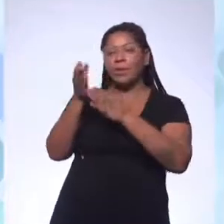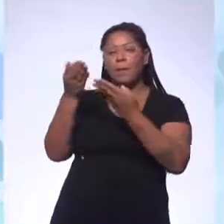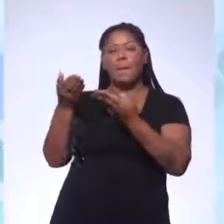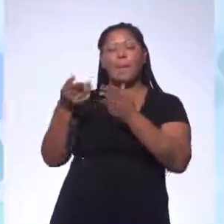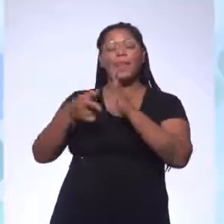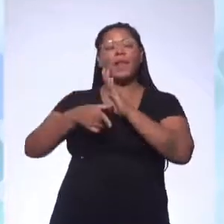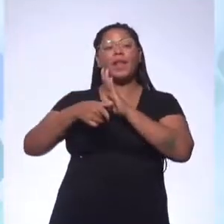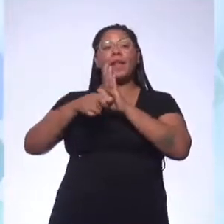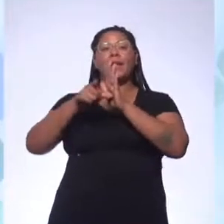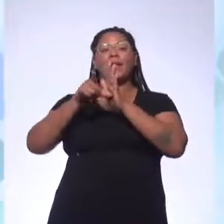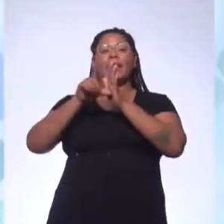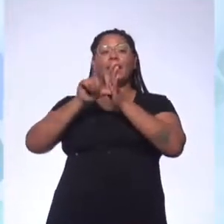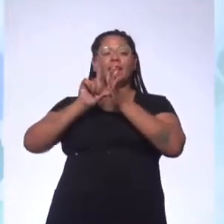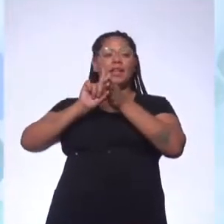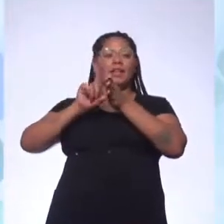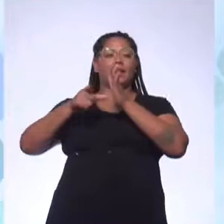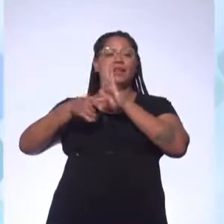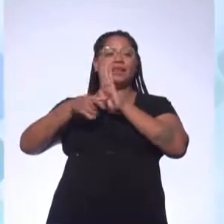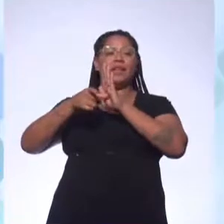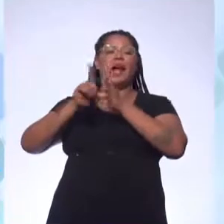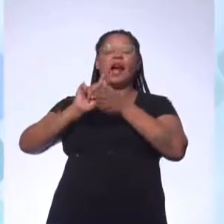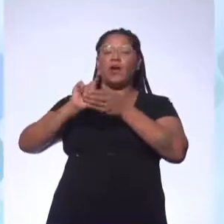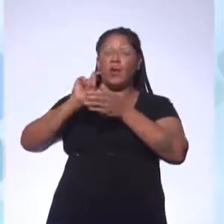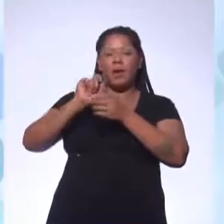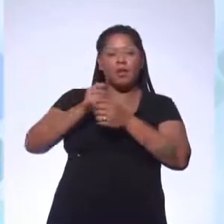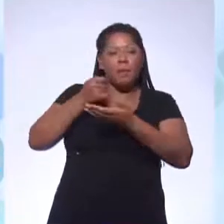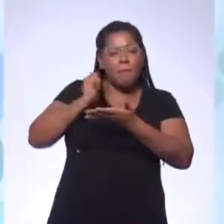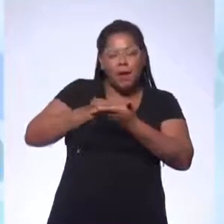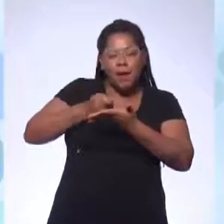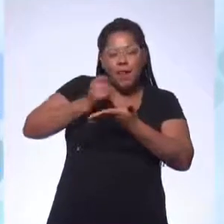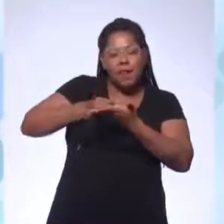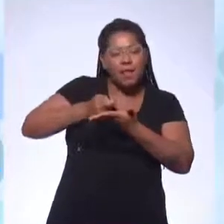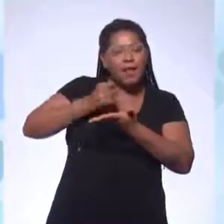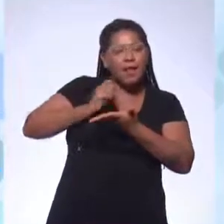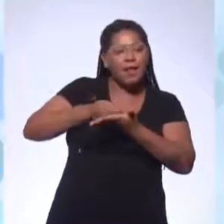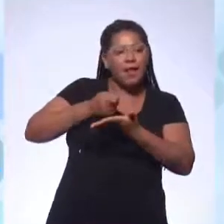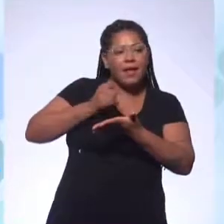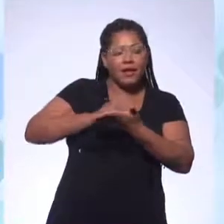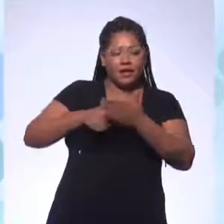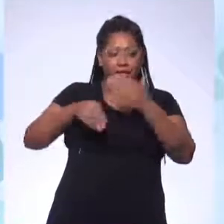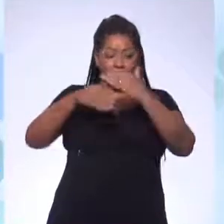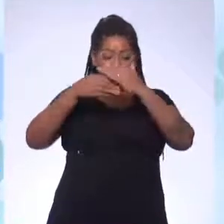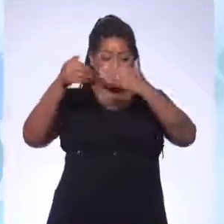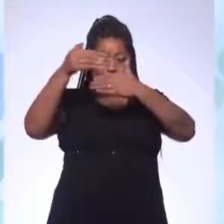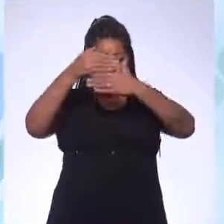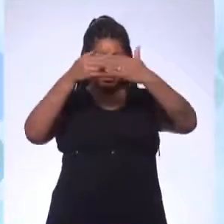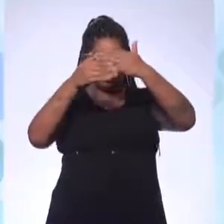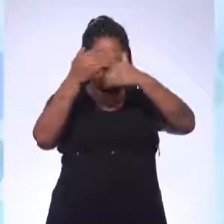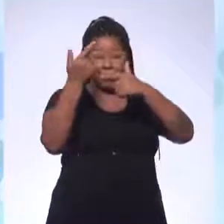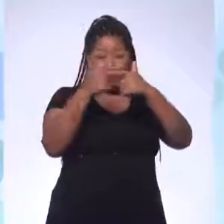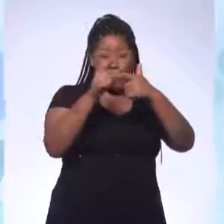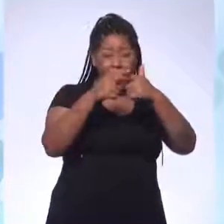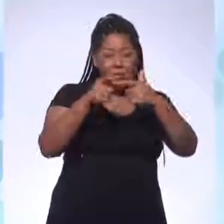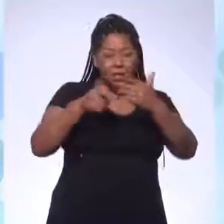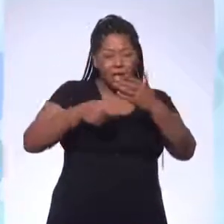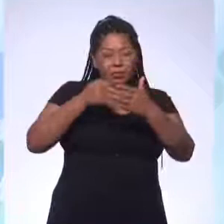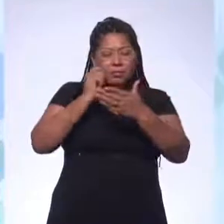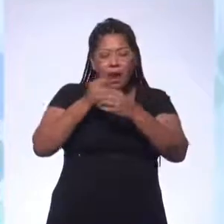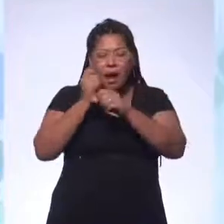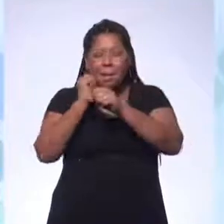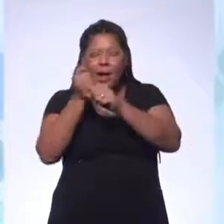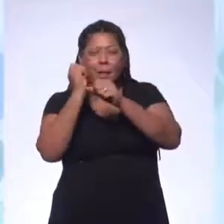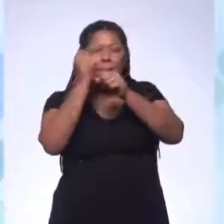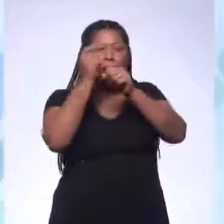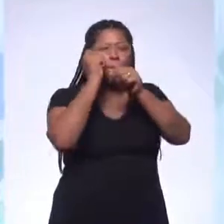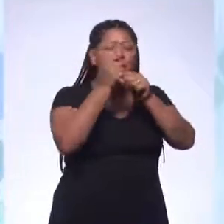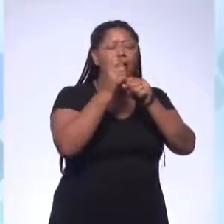ande sempre com uma taiadeira na mão e um martelinho, porque na hora que vier os muros, você começa a fazer um buraco nesse muro. Não